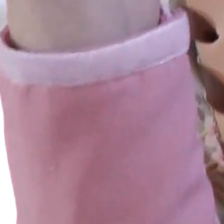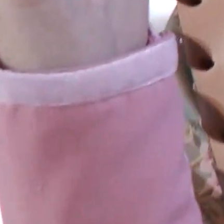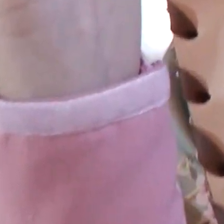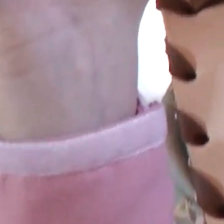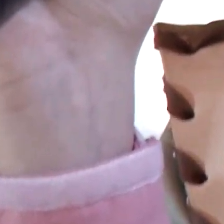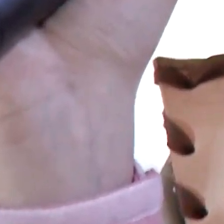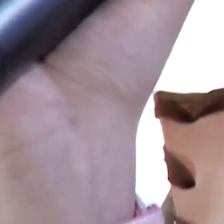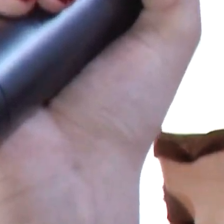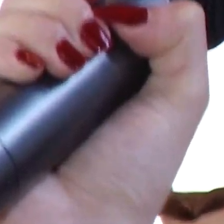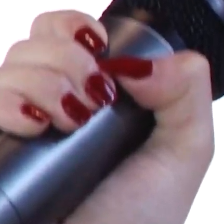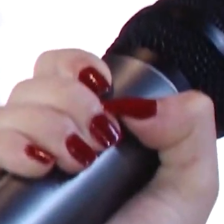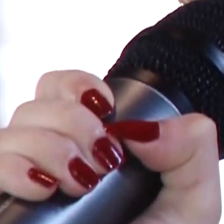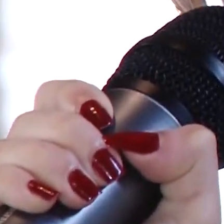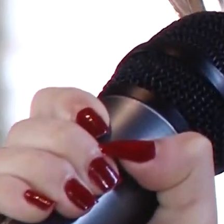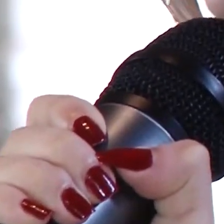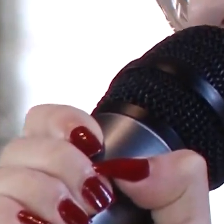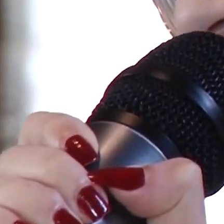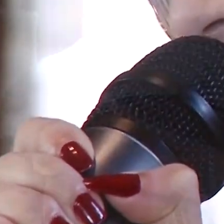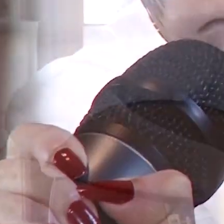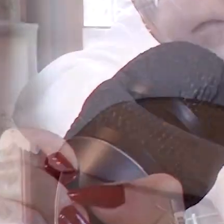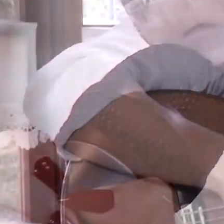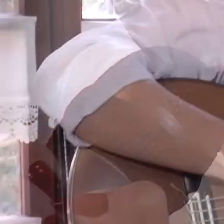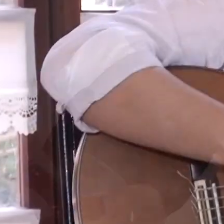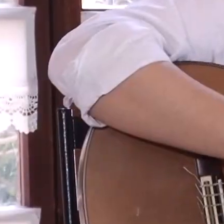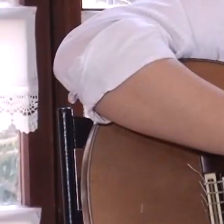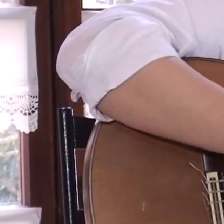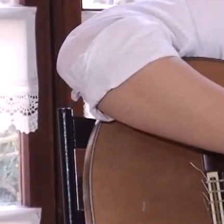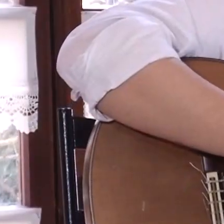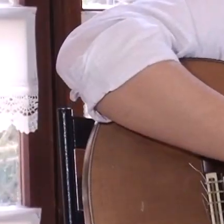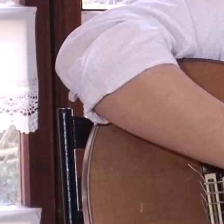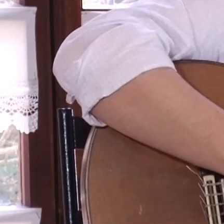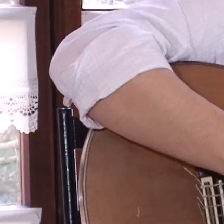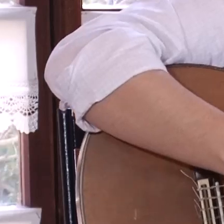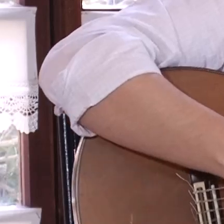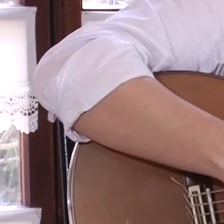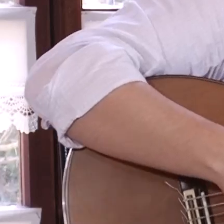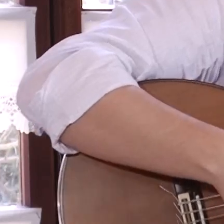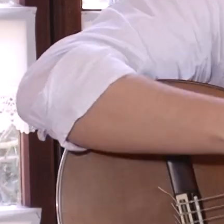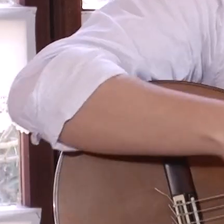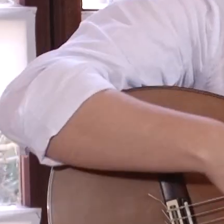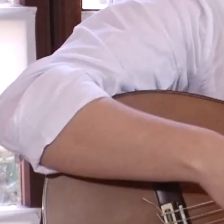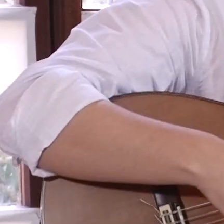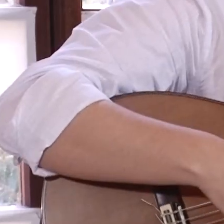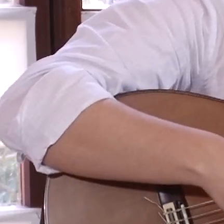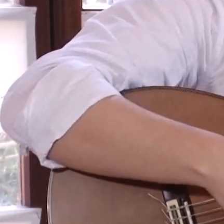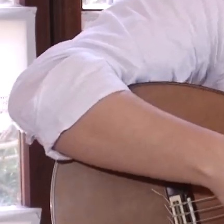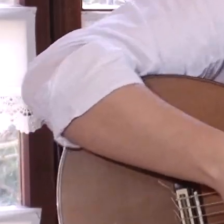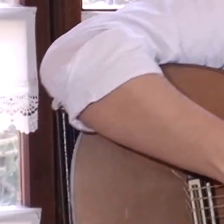e ela filha do patrão.